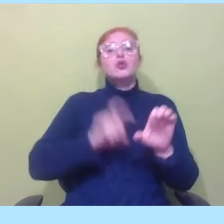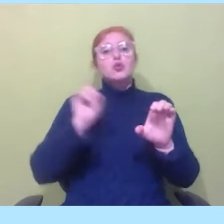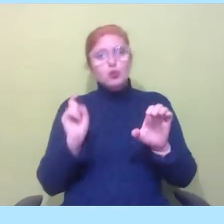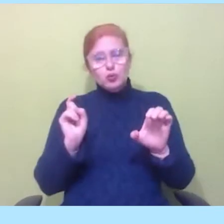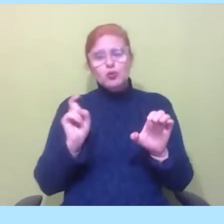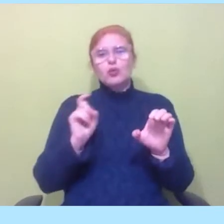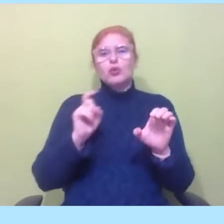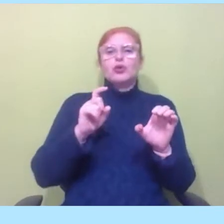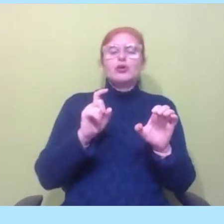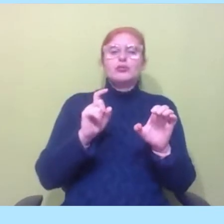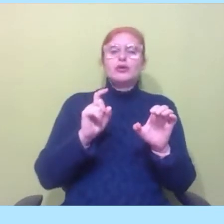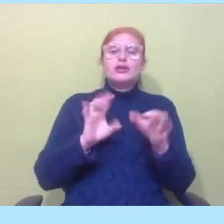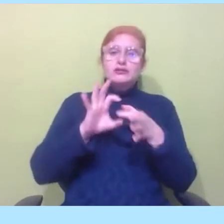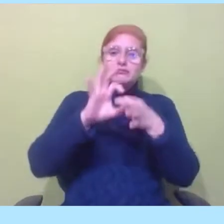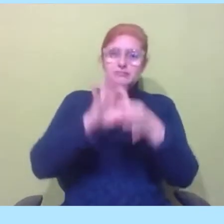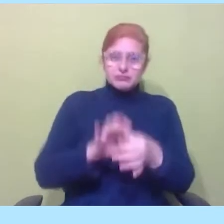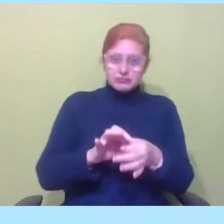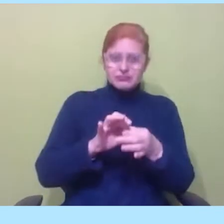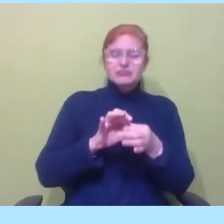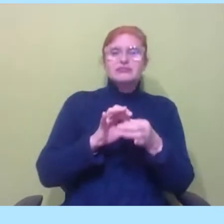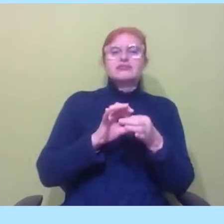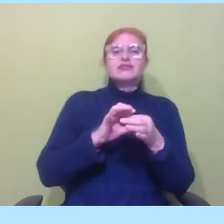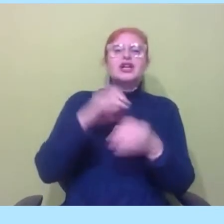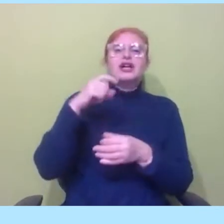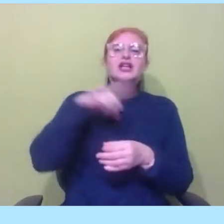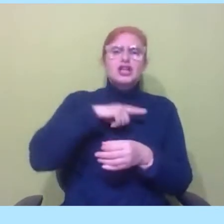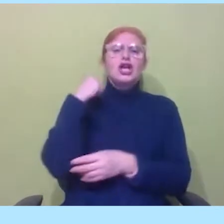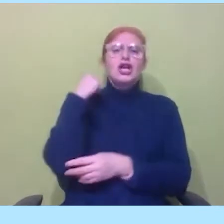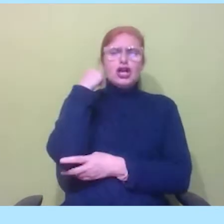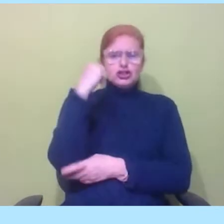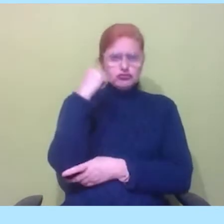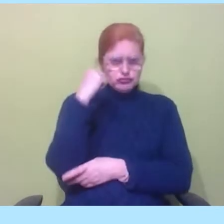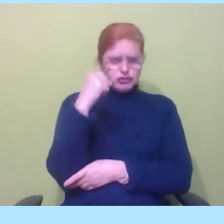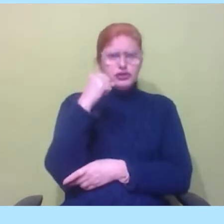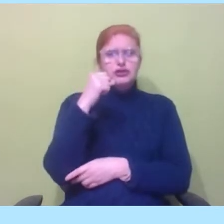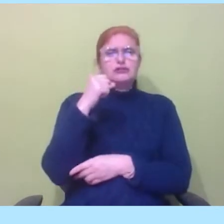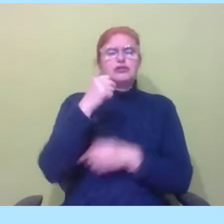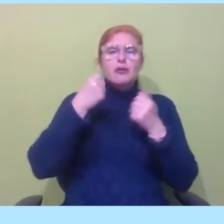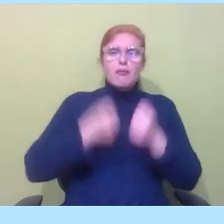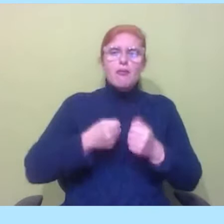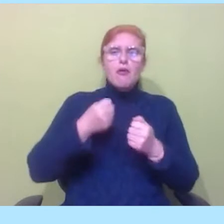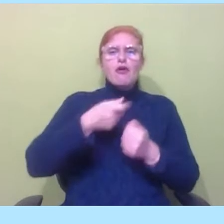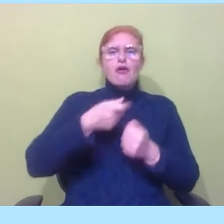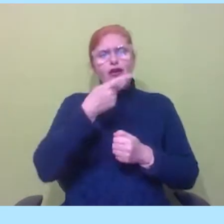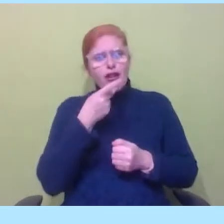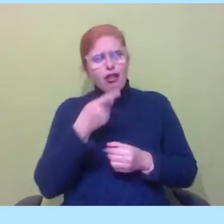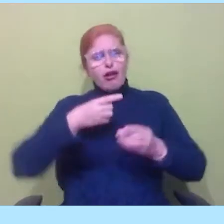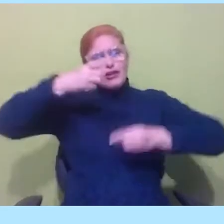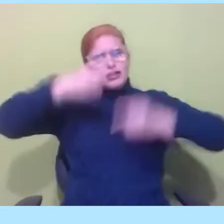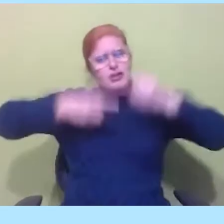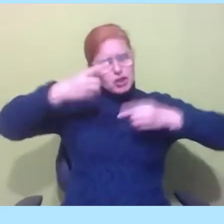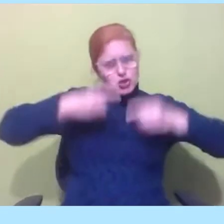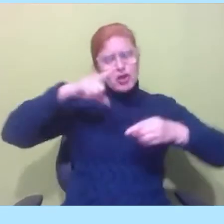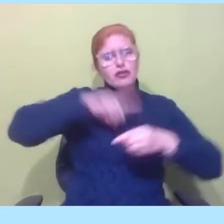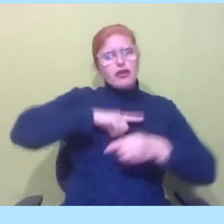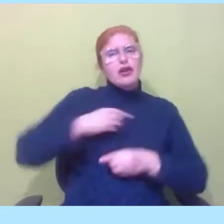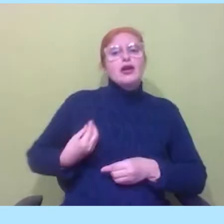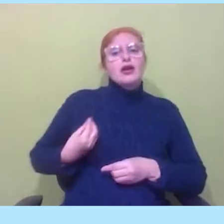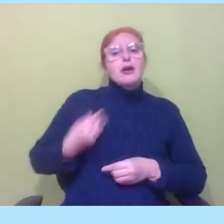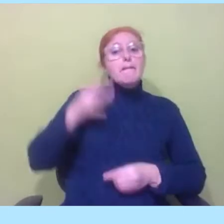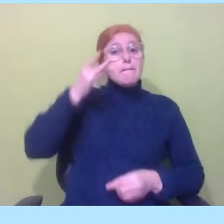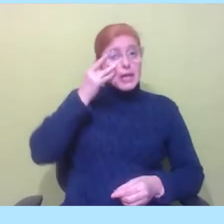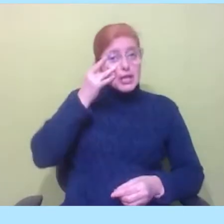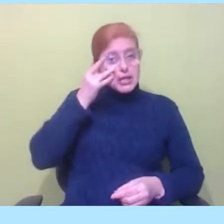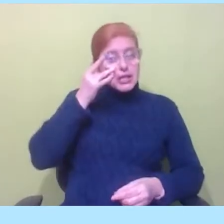que a gente traz um código aberto para falar, para discutir, que tem toda uma presença tecnológica e política dentro disso,